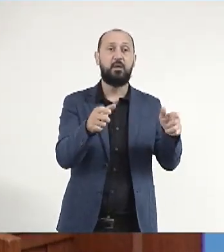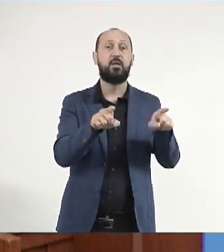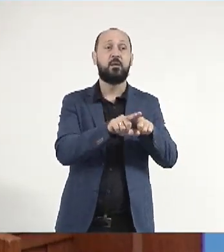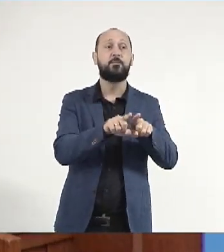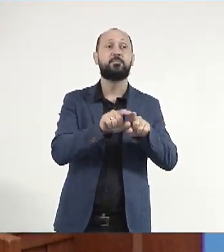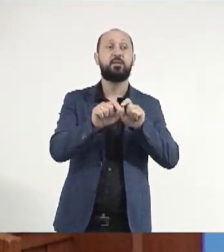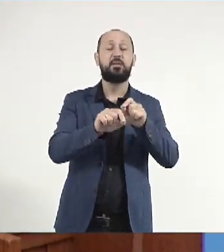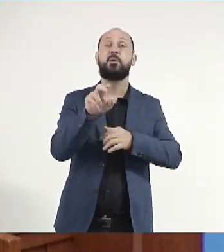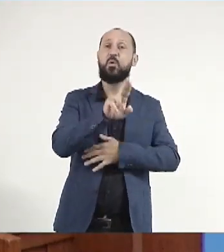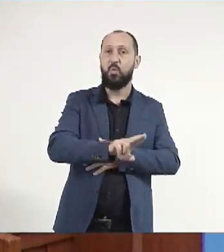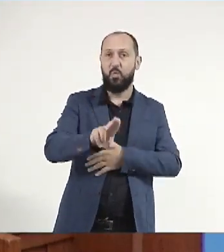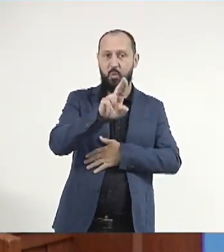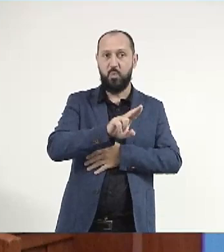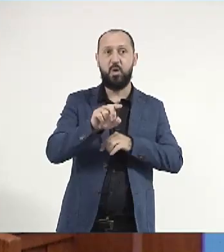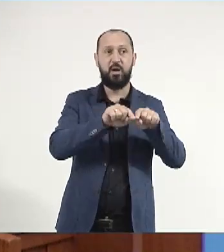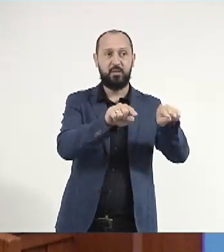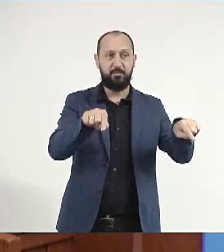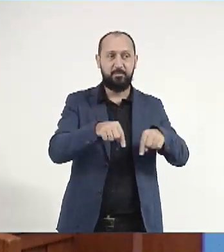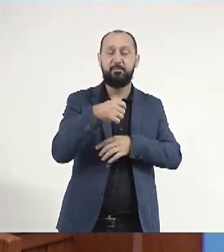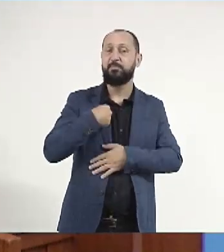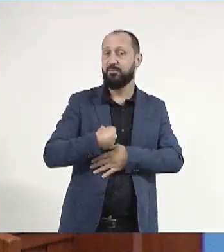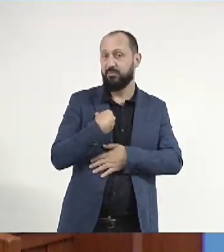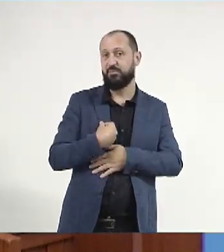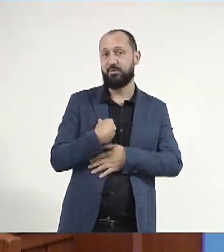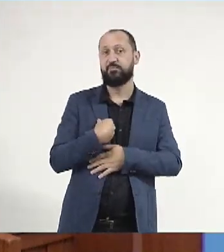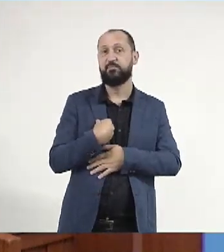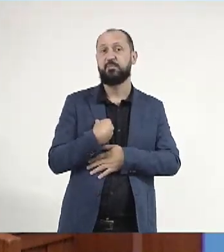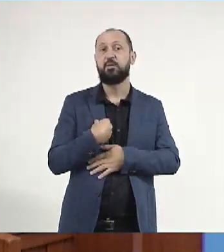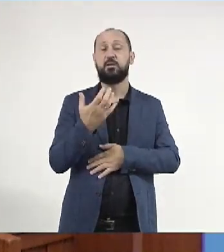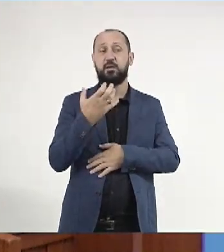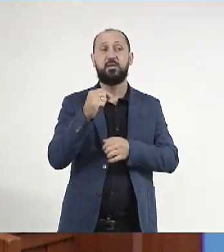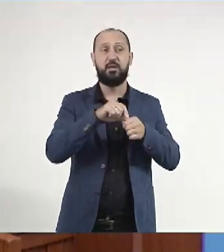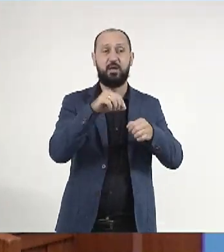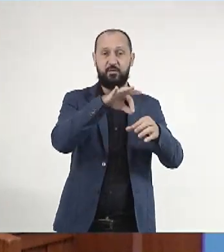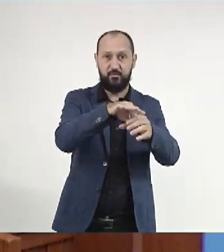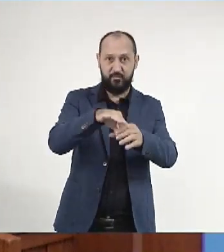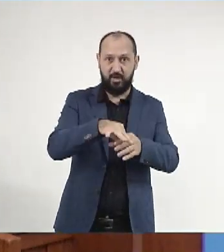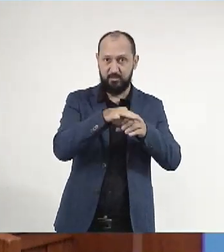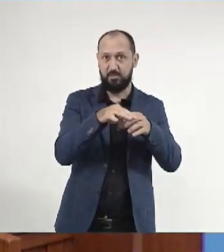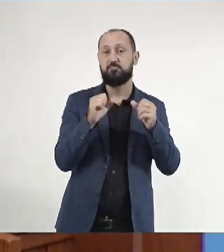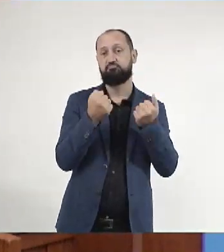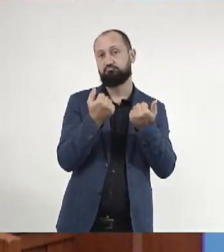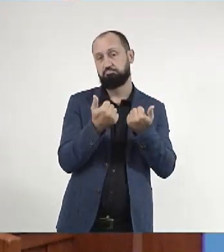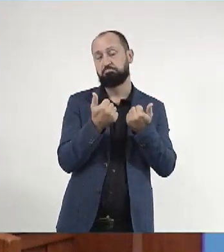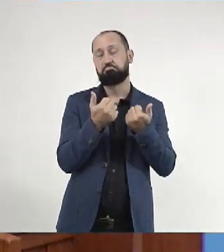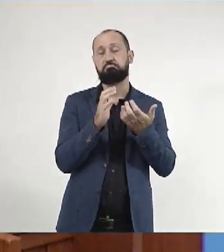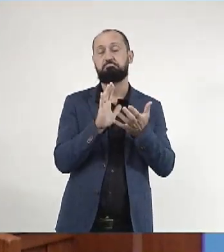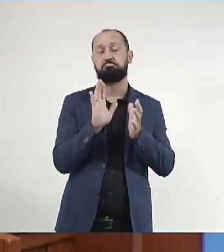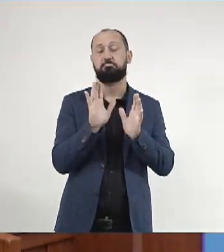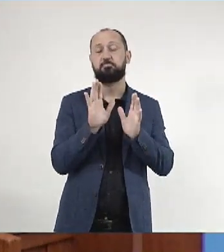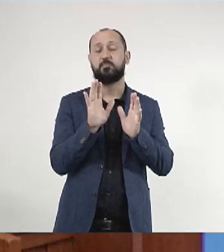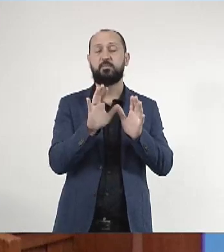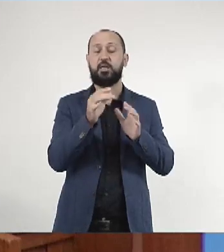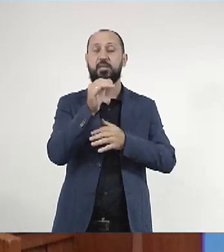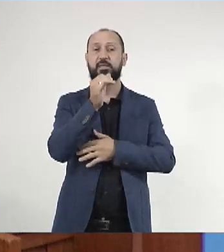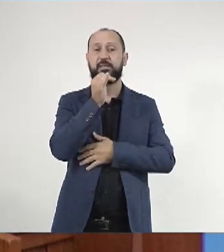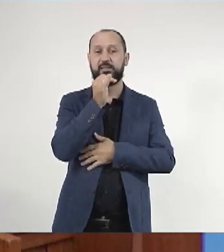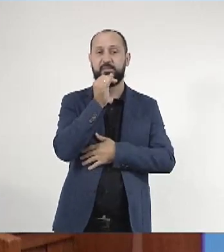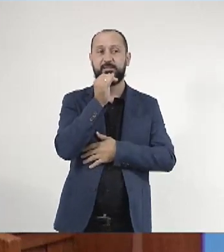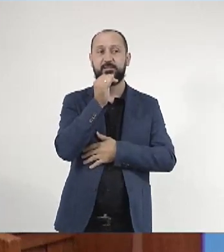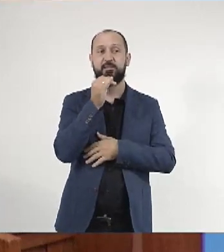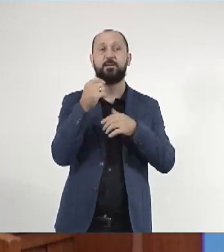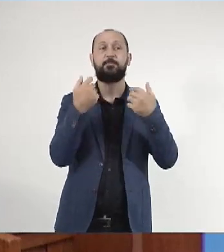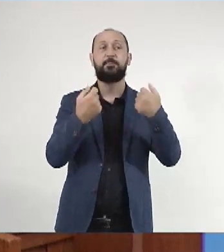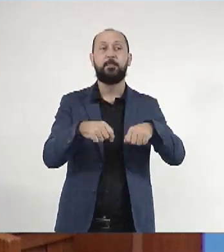também utilizam da terra para sobreviver, que querem produzir. Assim, não é? Como os fazendeiros. E, nesse caso,